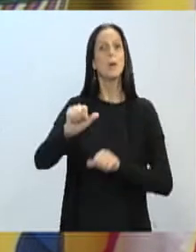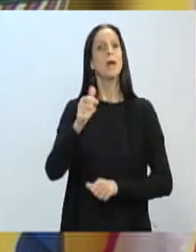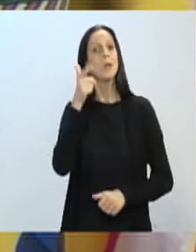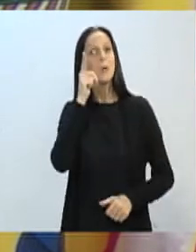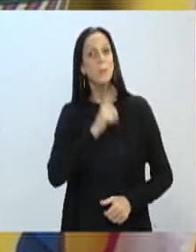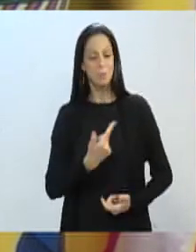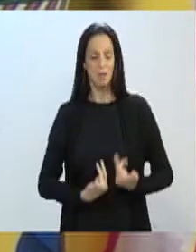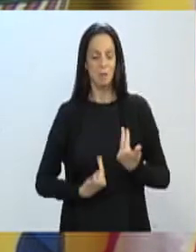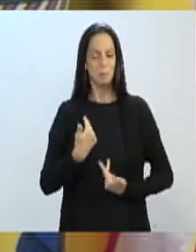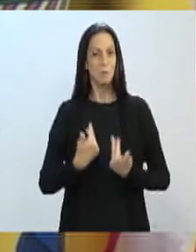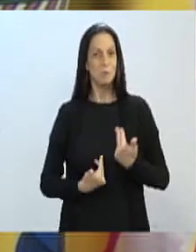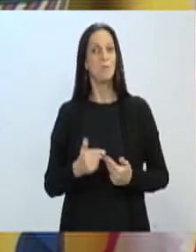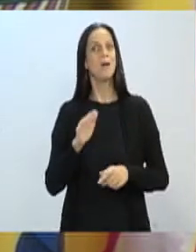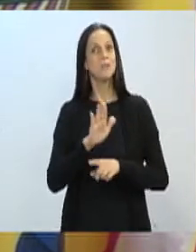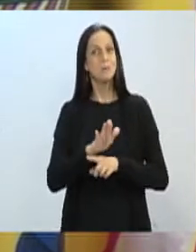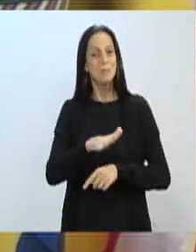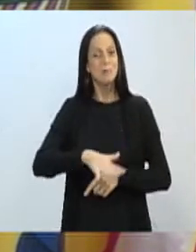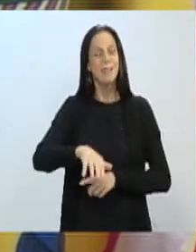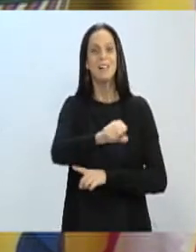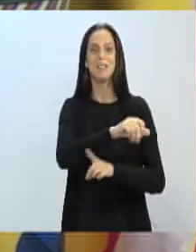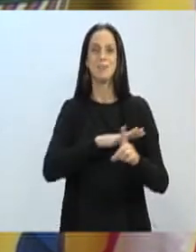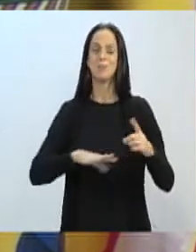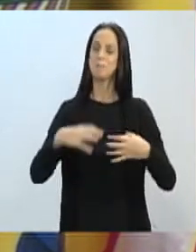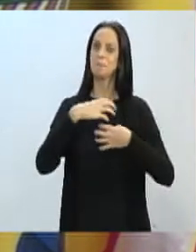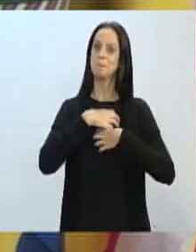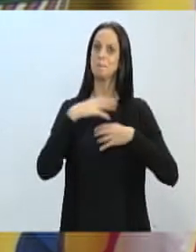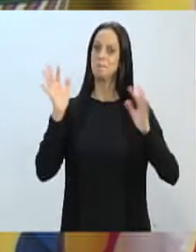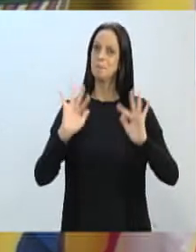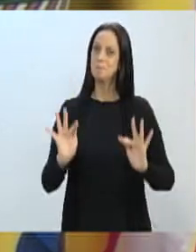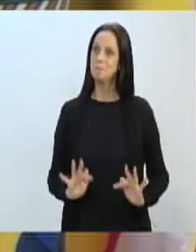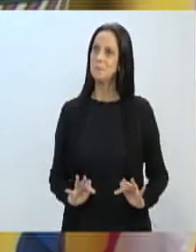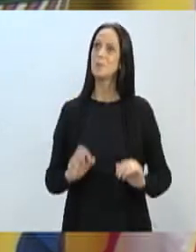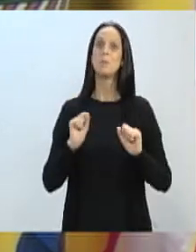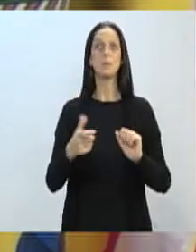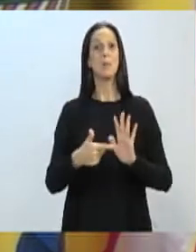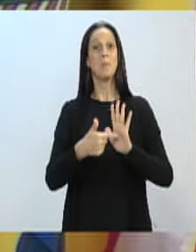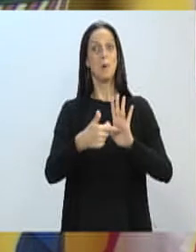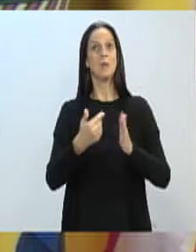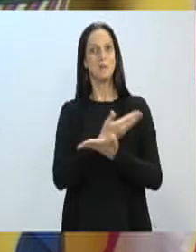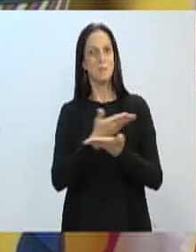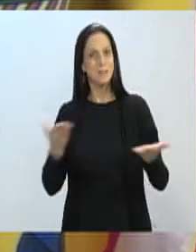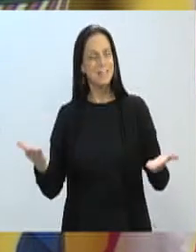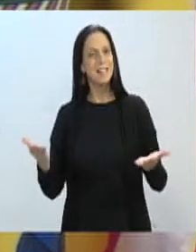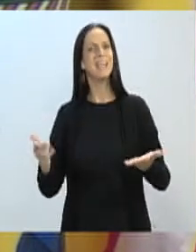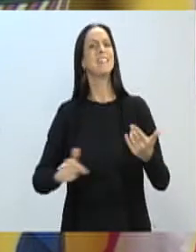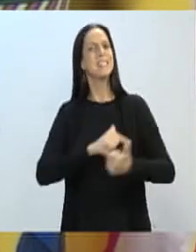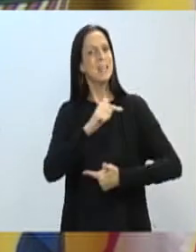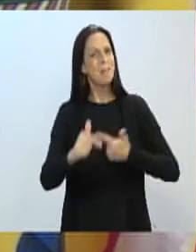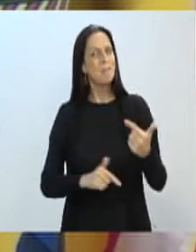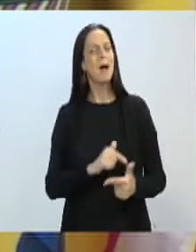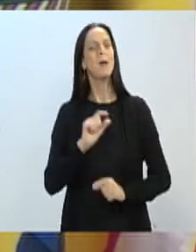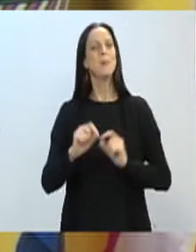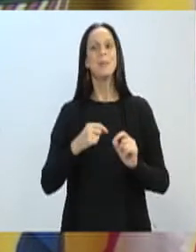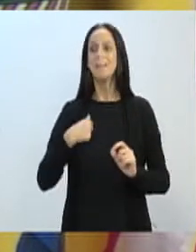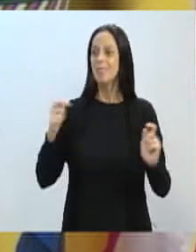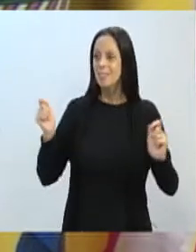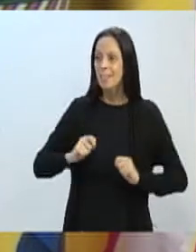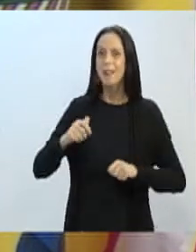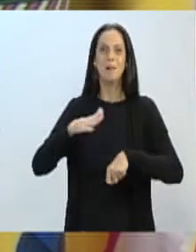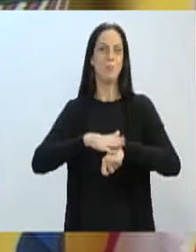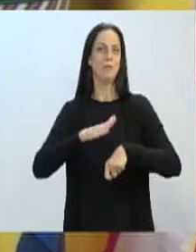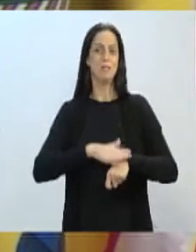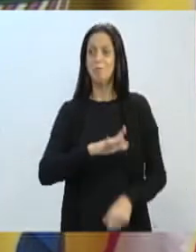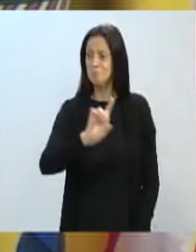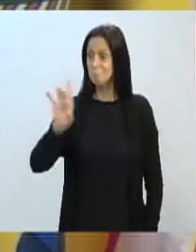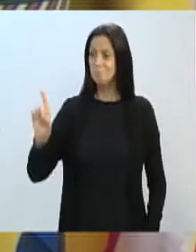situação social e eu fico muito feliz de alguma forma a gente poder apresentar esse trabalho a gente poder fazer aquilo que está no nosso alcance que está no alcance